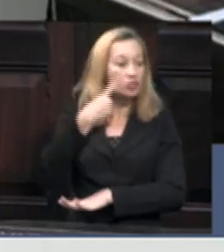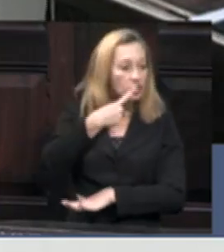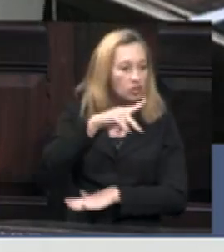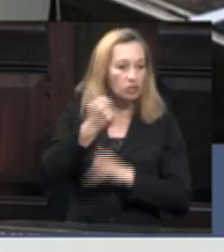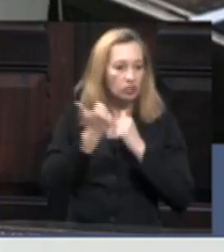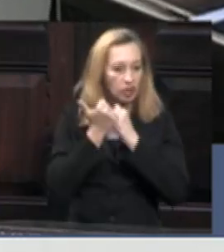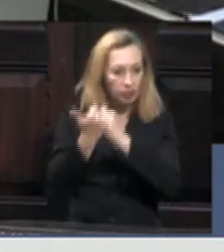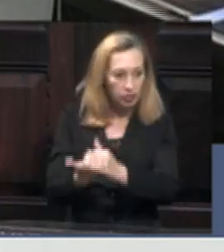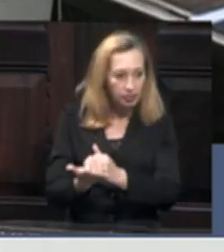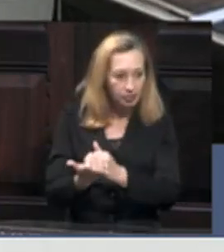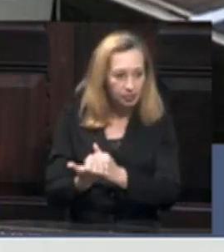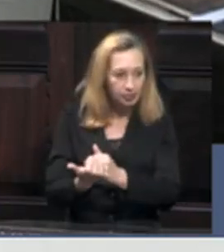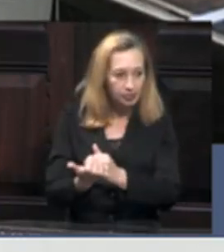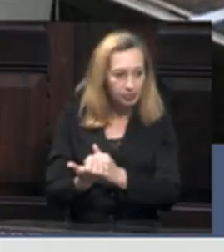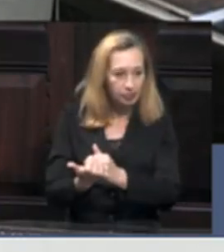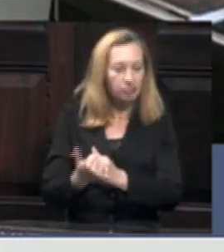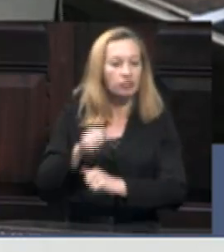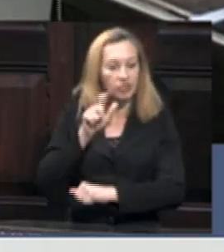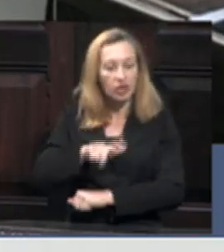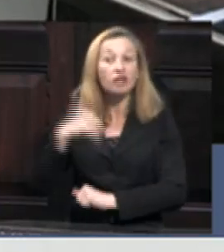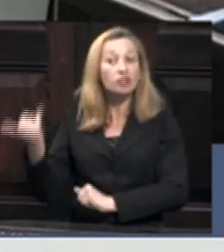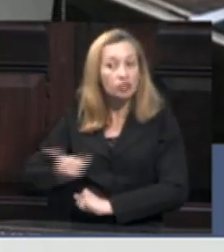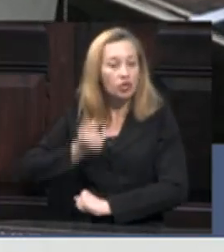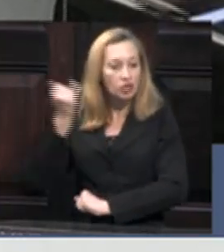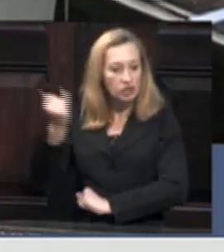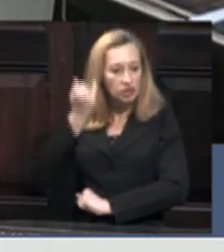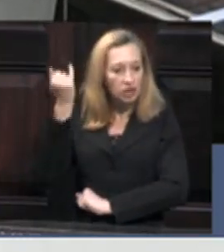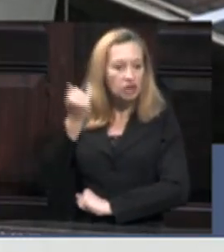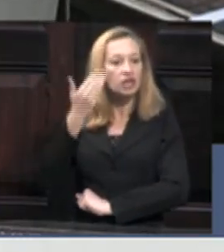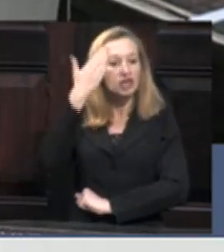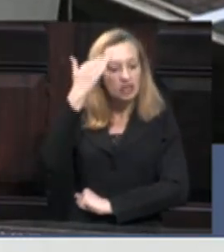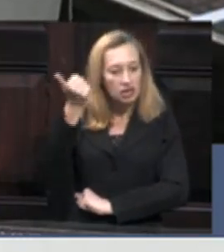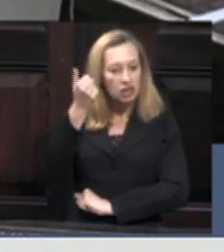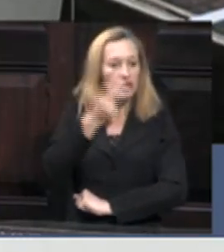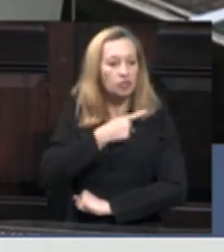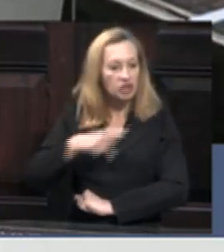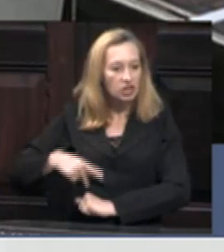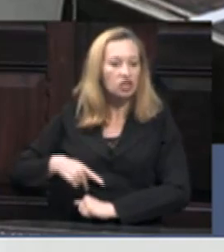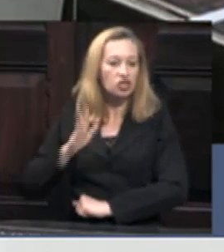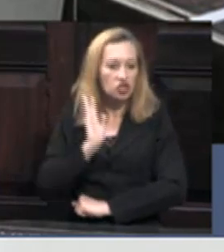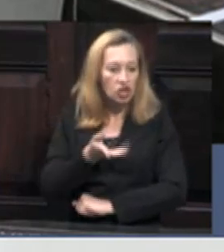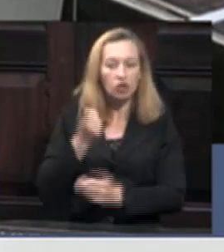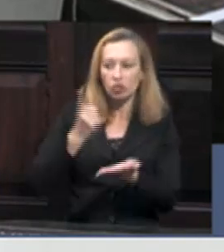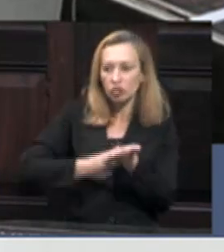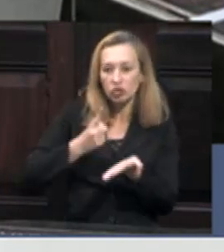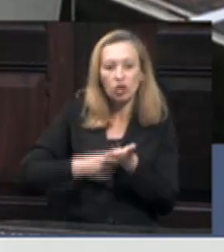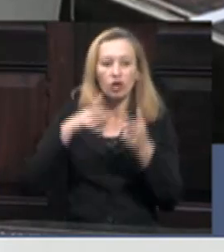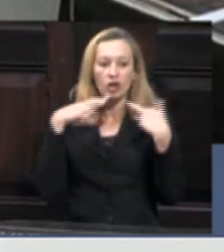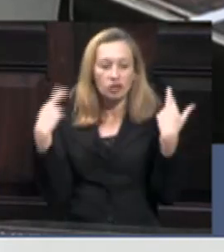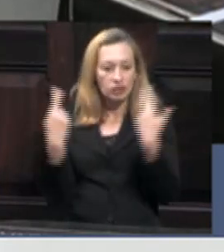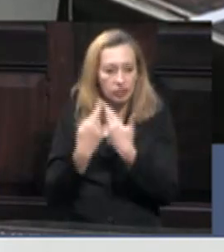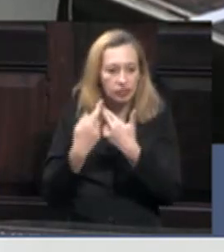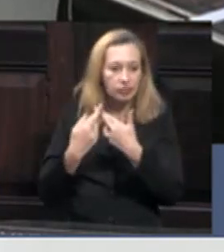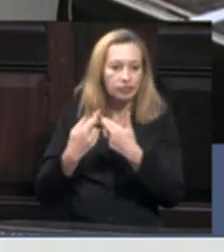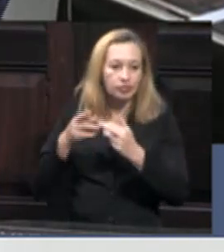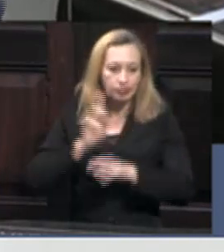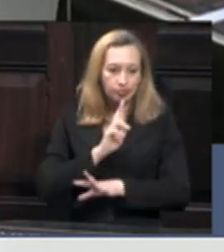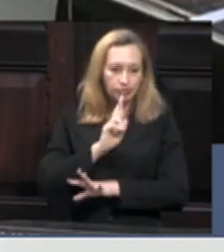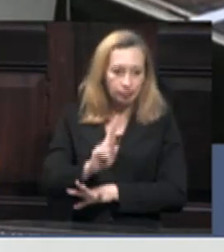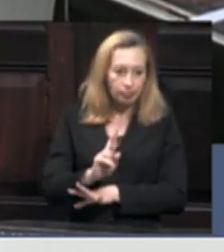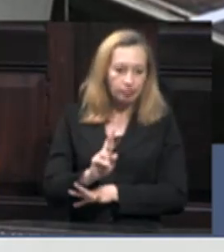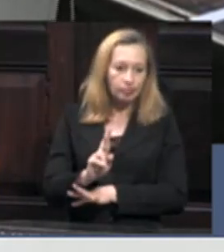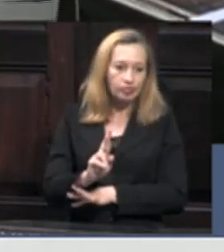pode ser muito importante. Sei que Vossa Excelência já marcou uma reunião, porém o resultado ainda é que